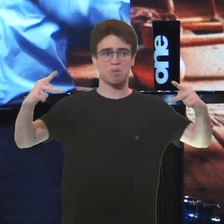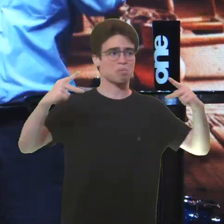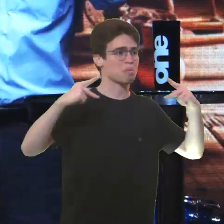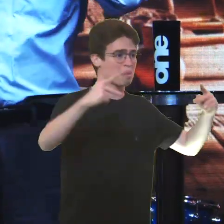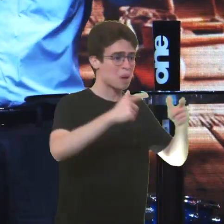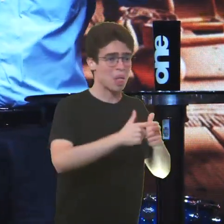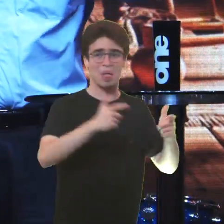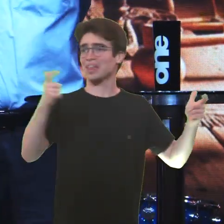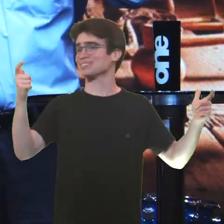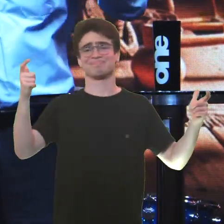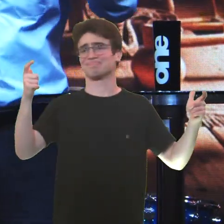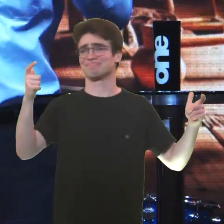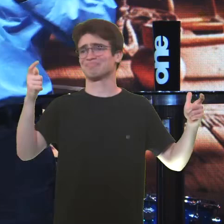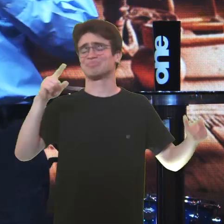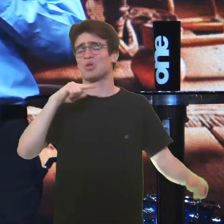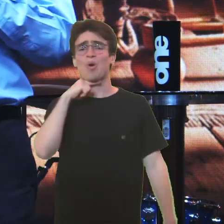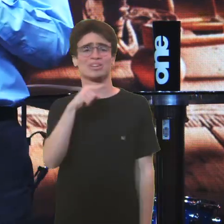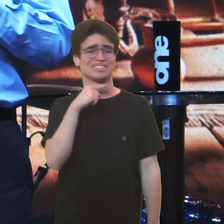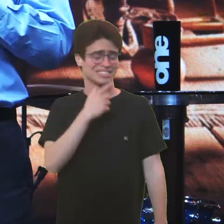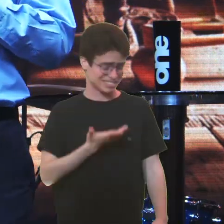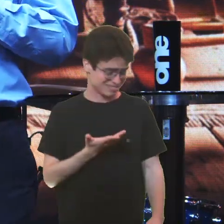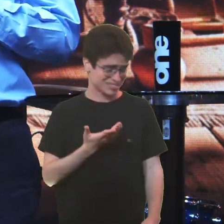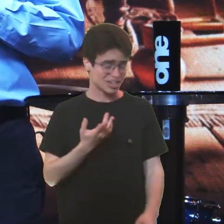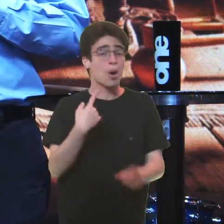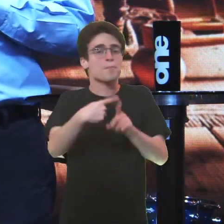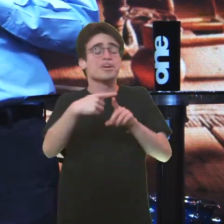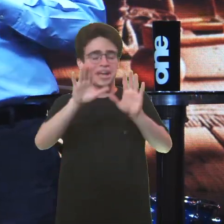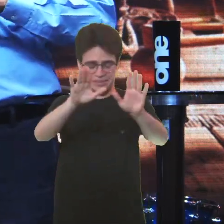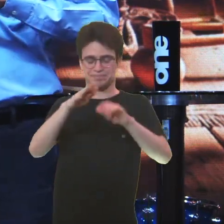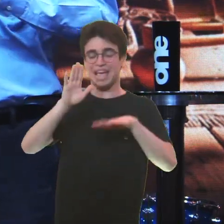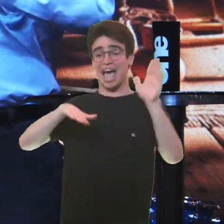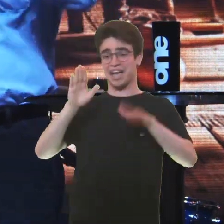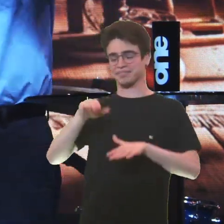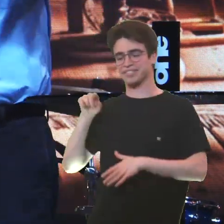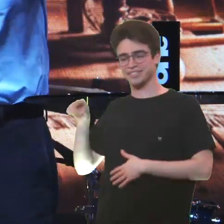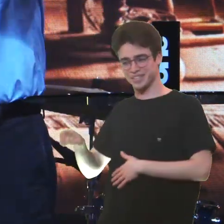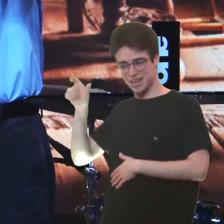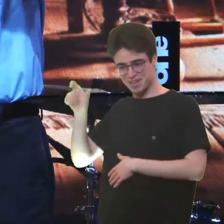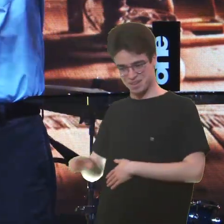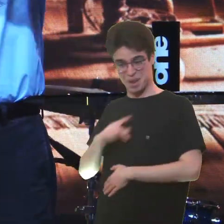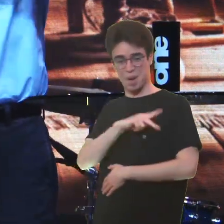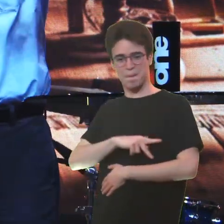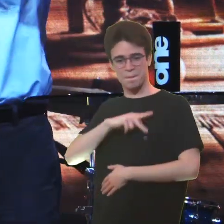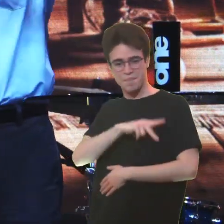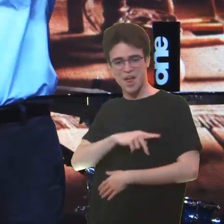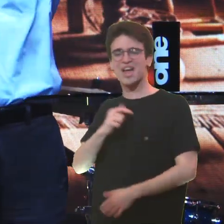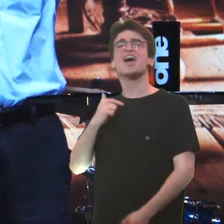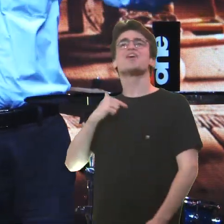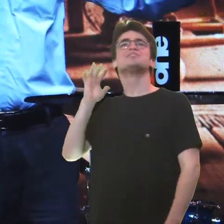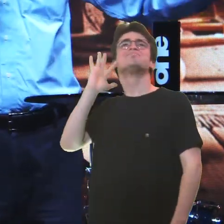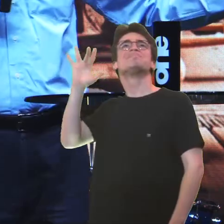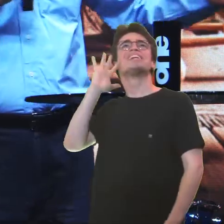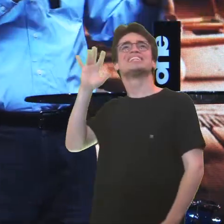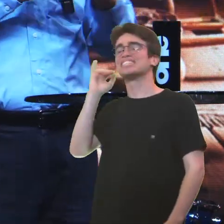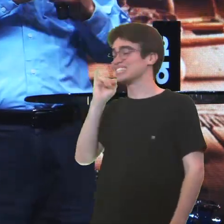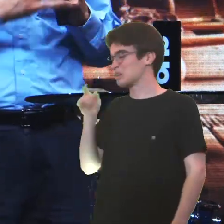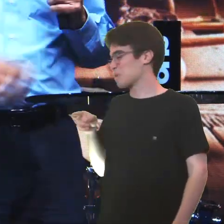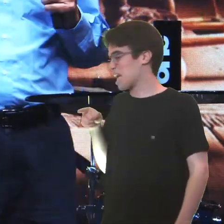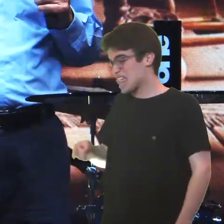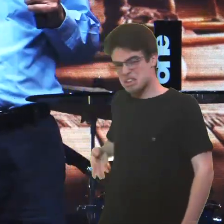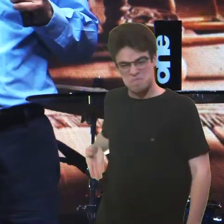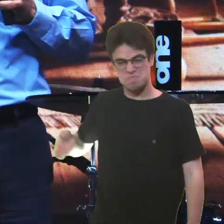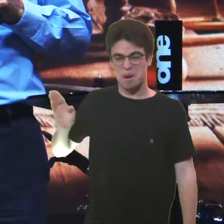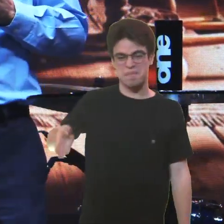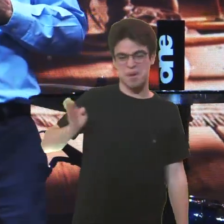haviam. A veces nosotros imaginamos a Pablo Às vezes nós imaginamos Paulo como alguien que predicaba en todo lugar. como alguém